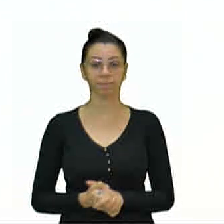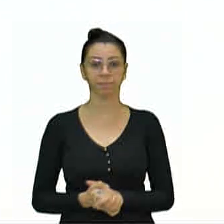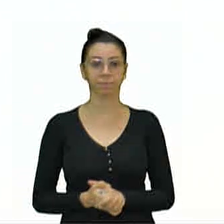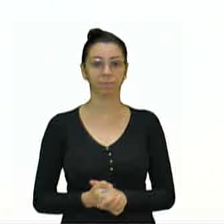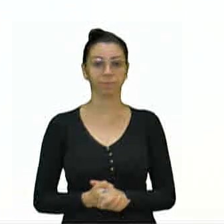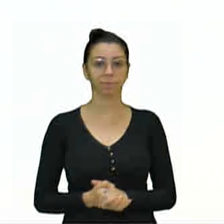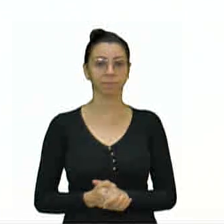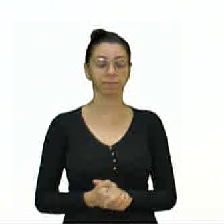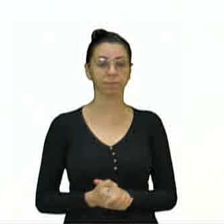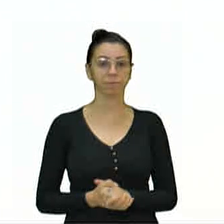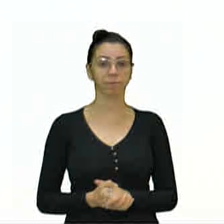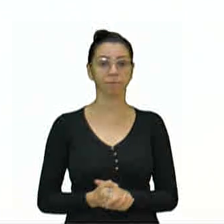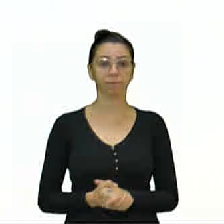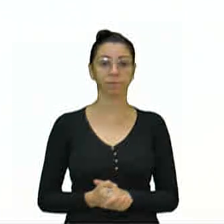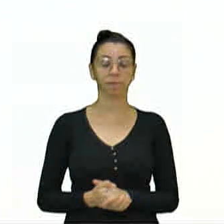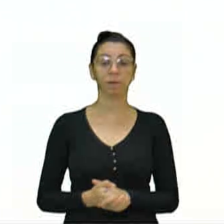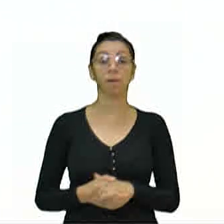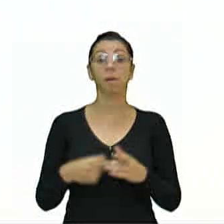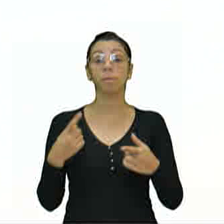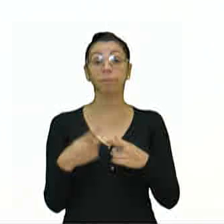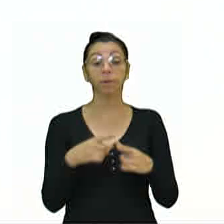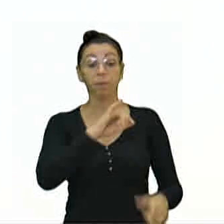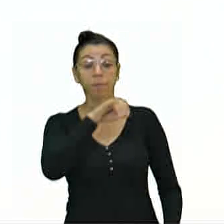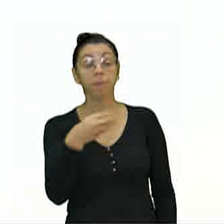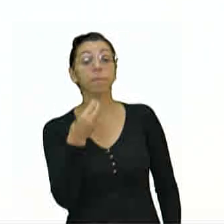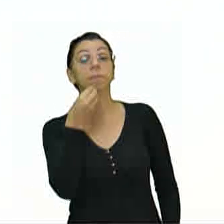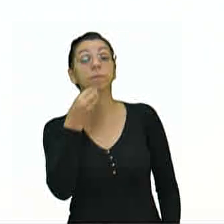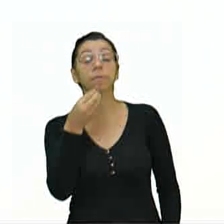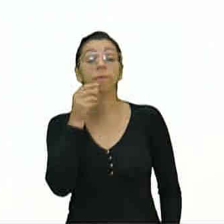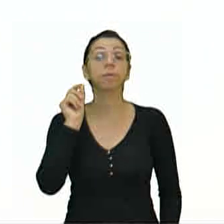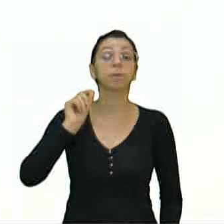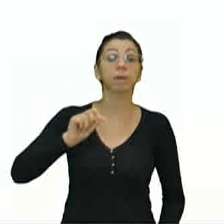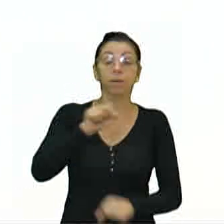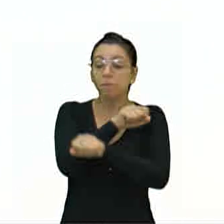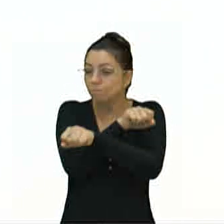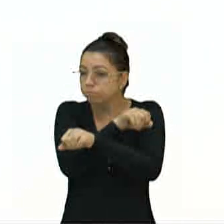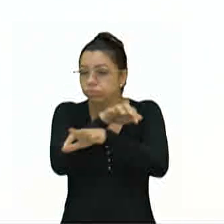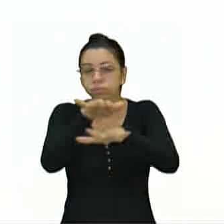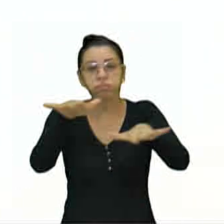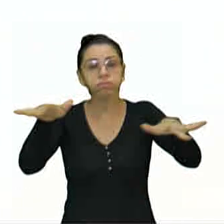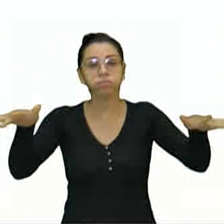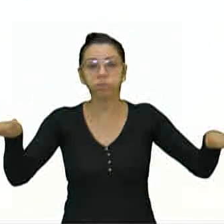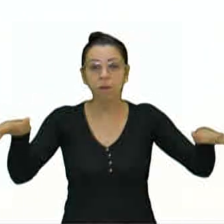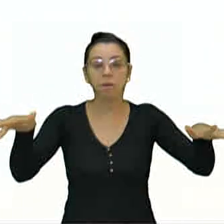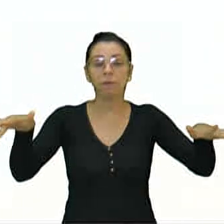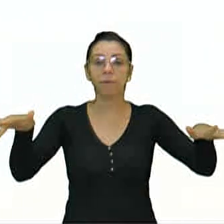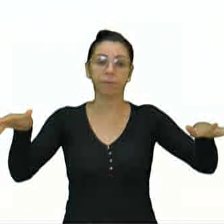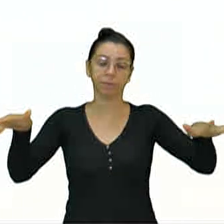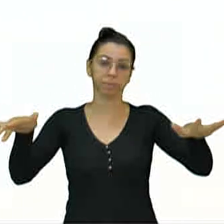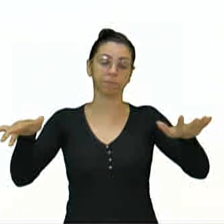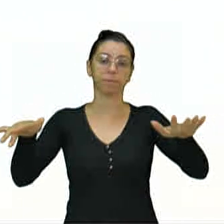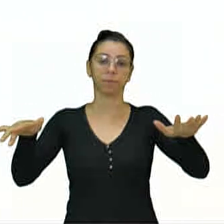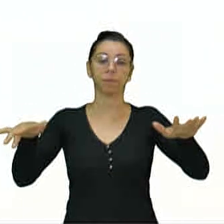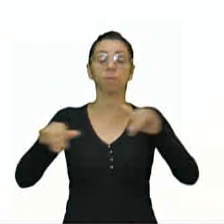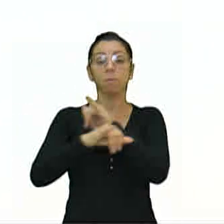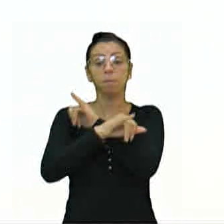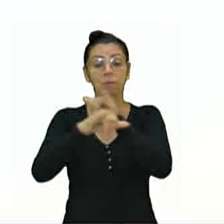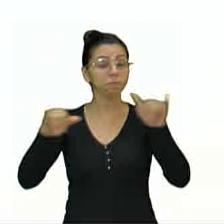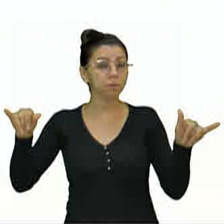ad spot. É justamente a oportunidade de você conseguir atingir uma massa de audiência, ou seja, muito mais gente,